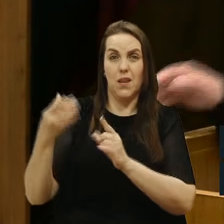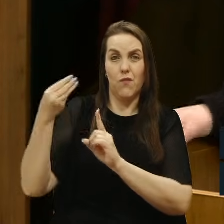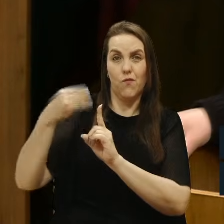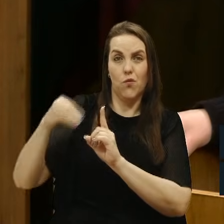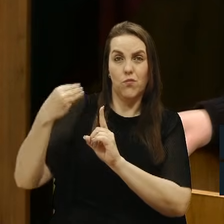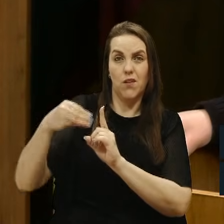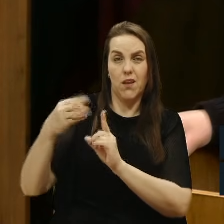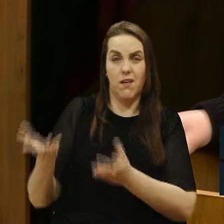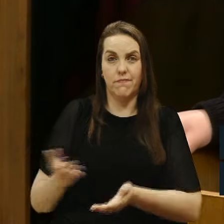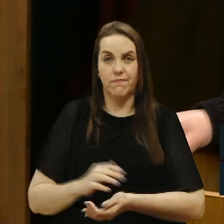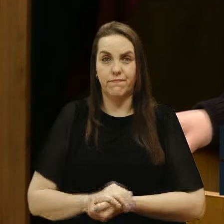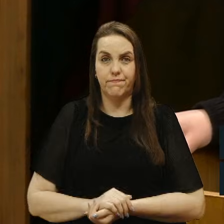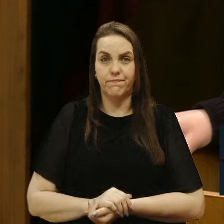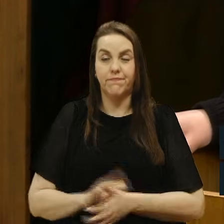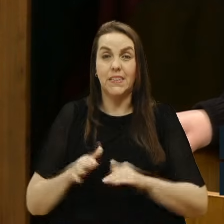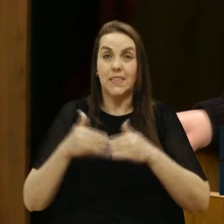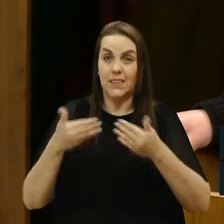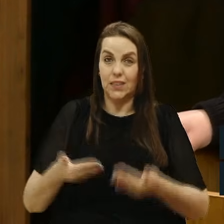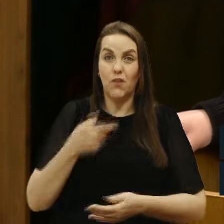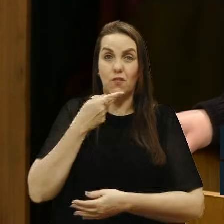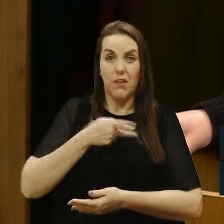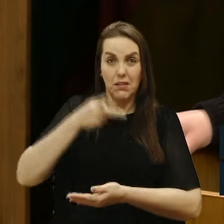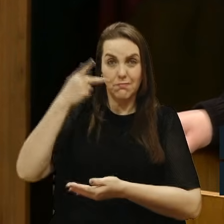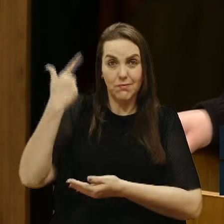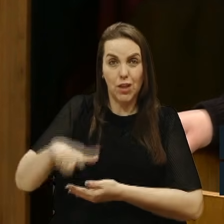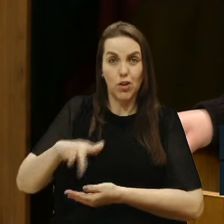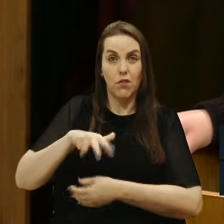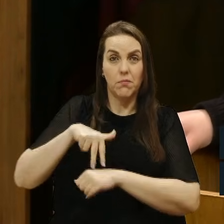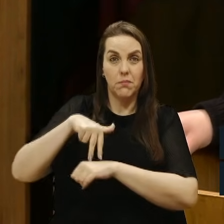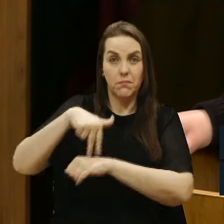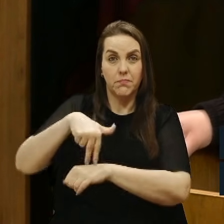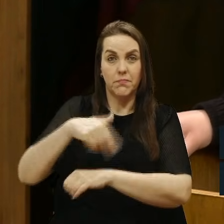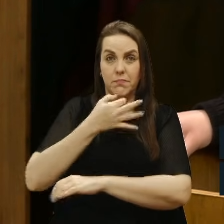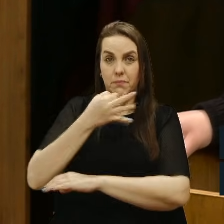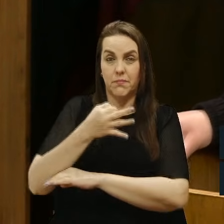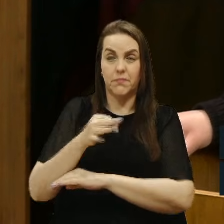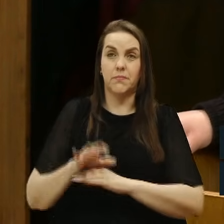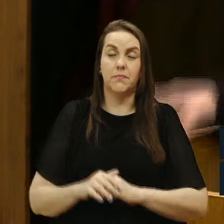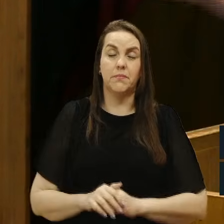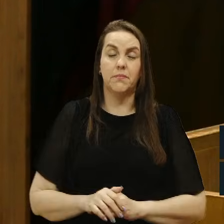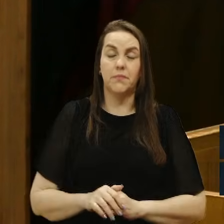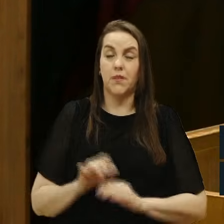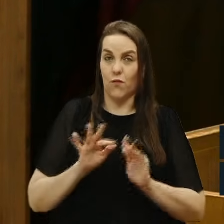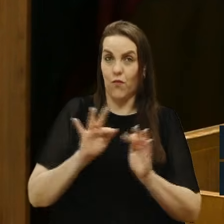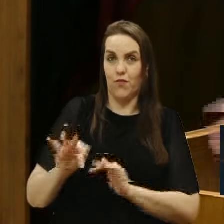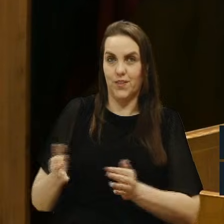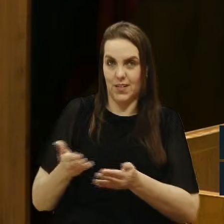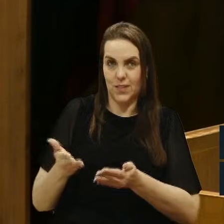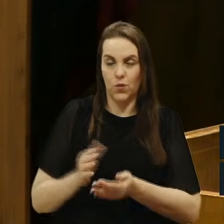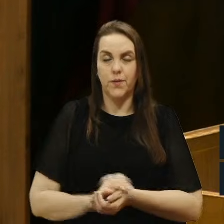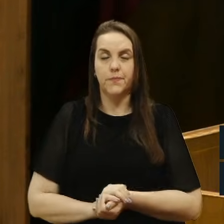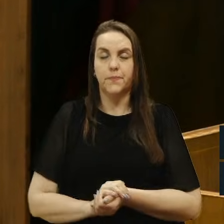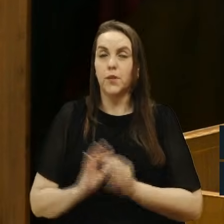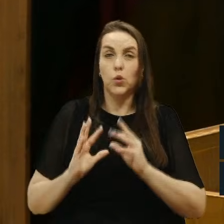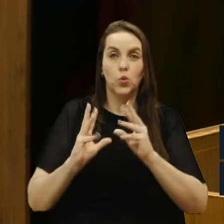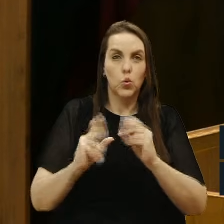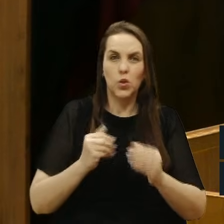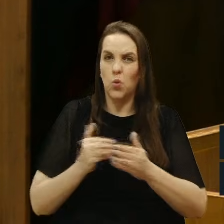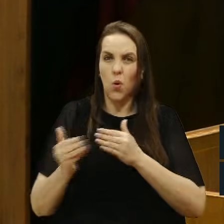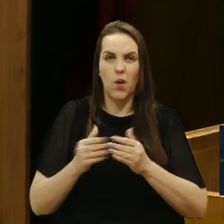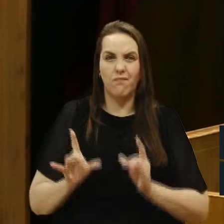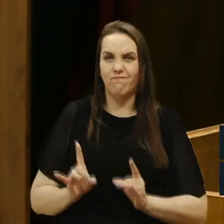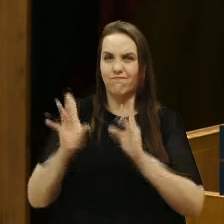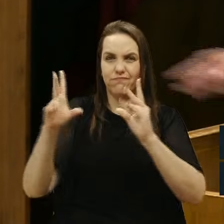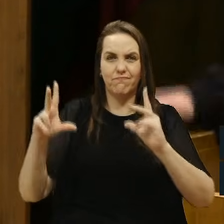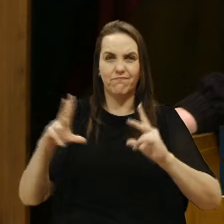vulnerabilidade social. E reafirma a minha posição, para finalizar, contra toda e qualquer